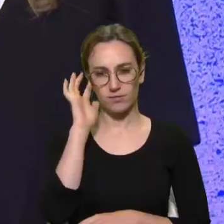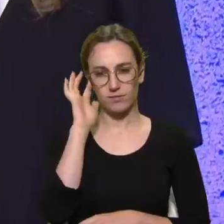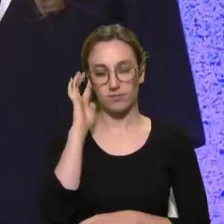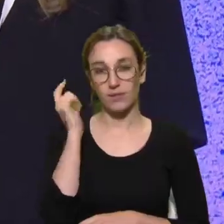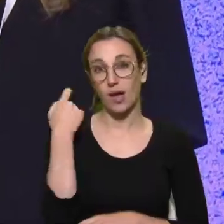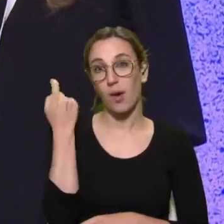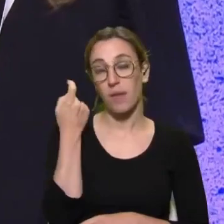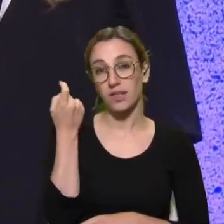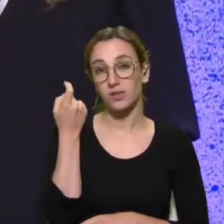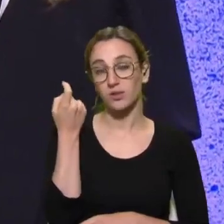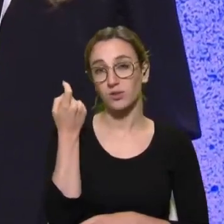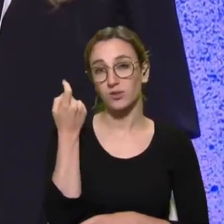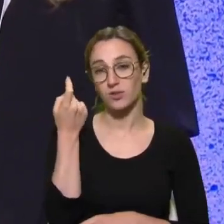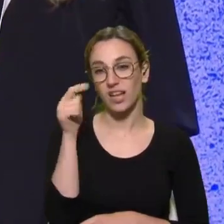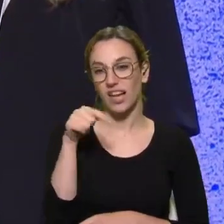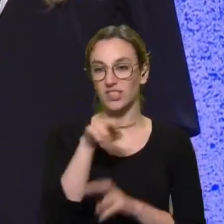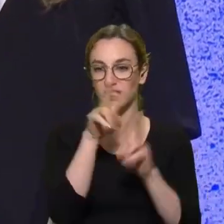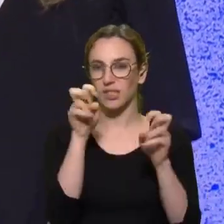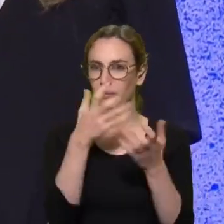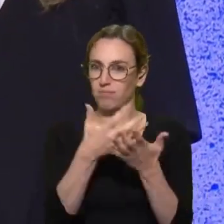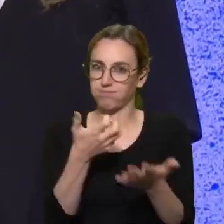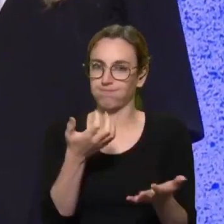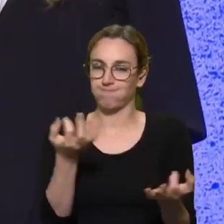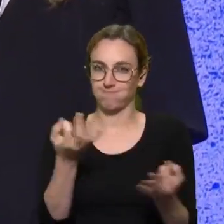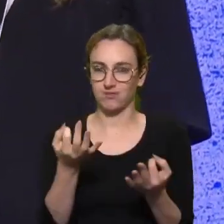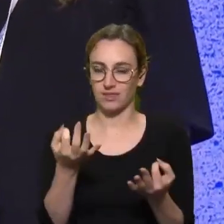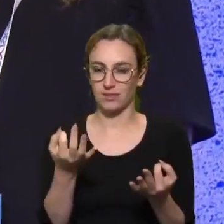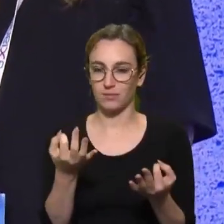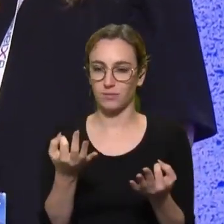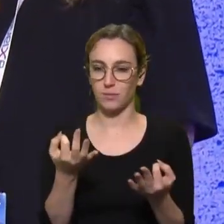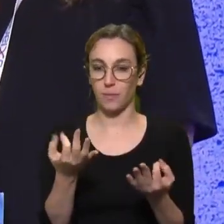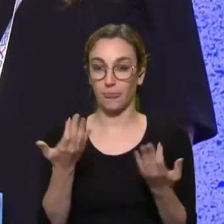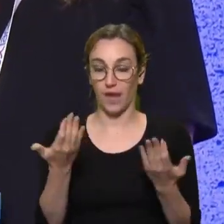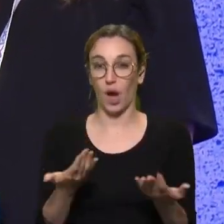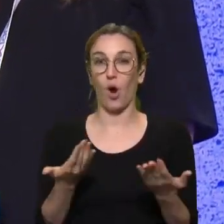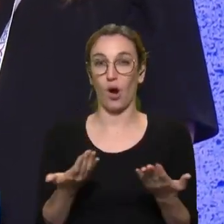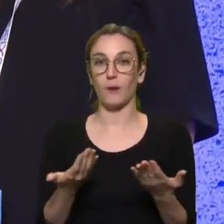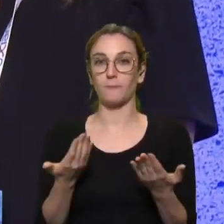penso que este tema se destaca bastante na